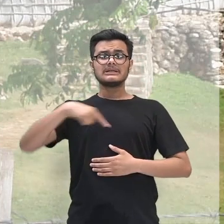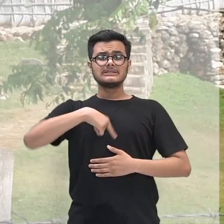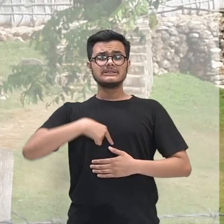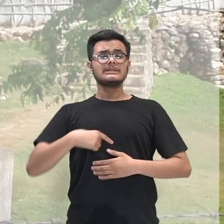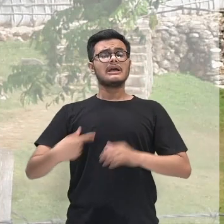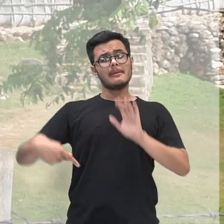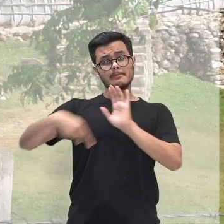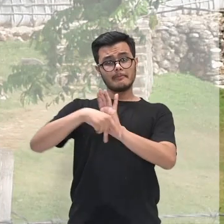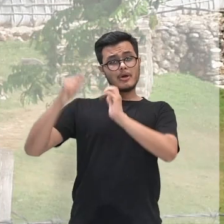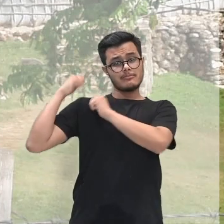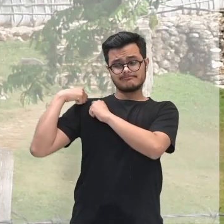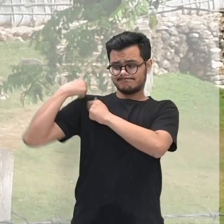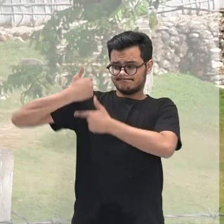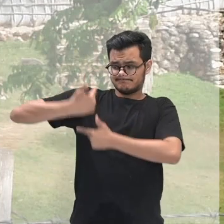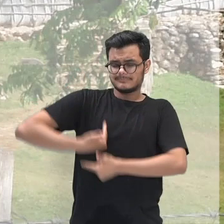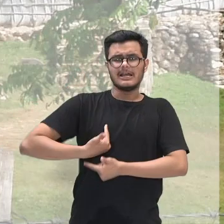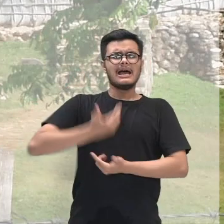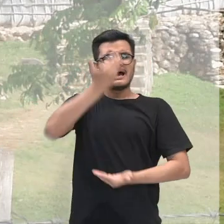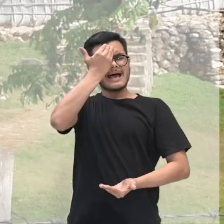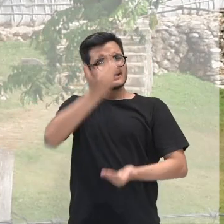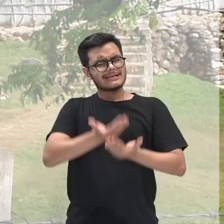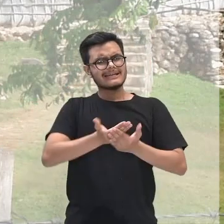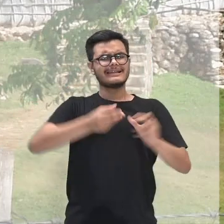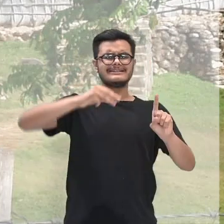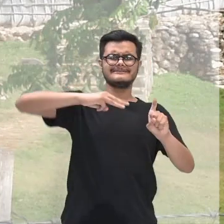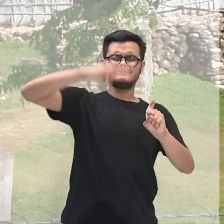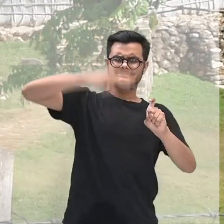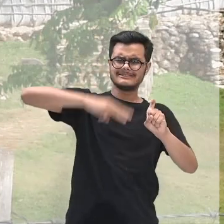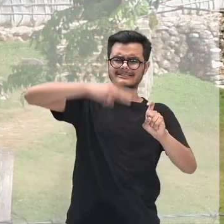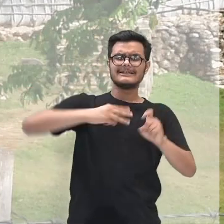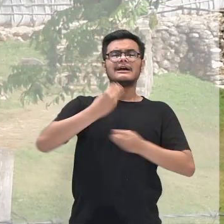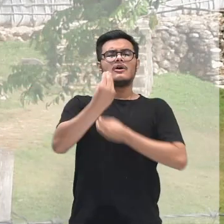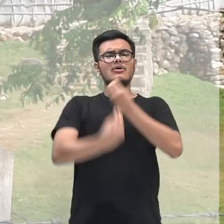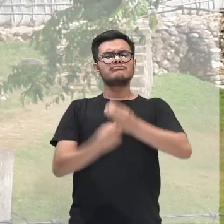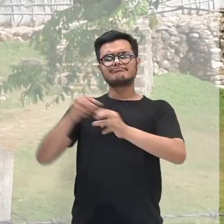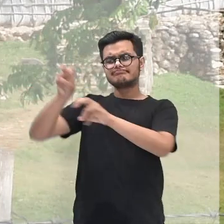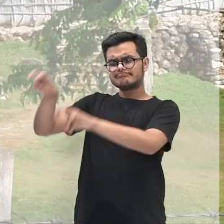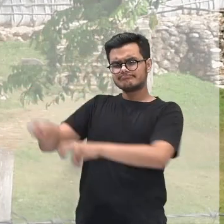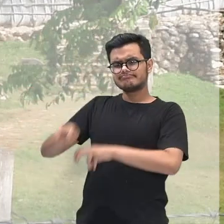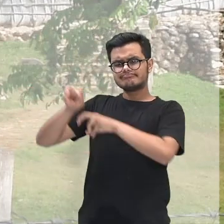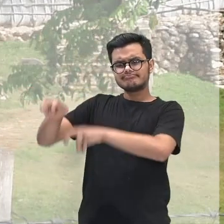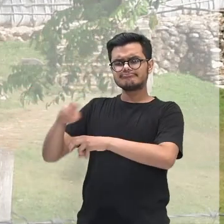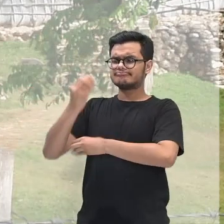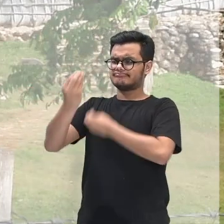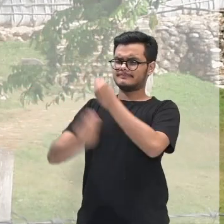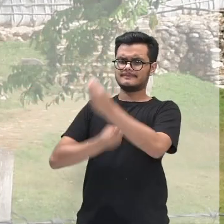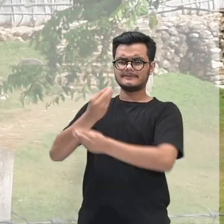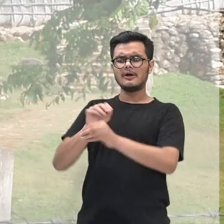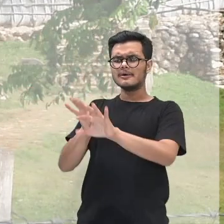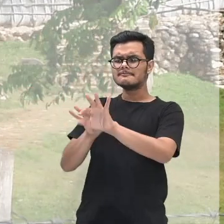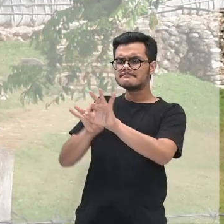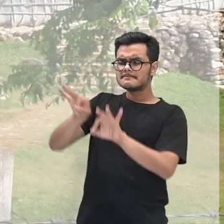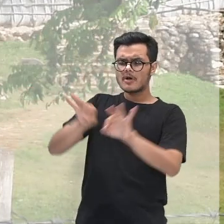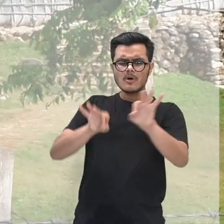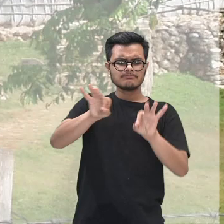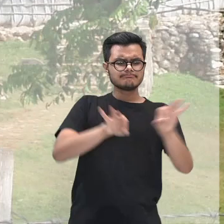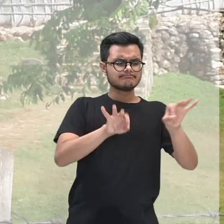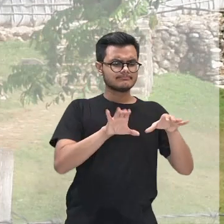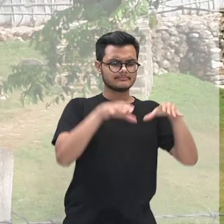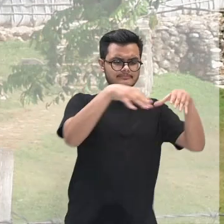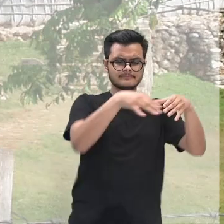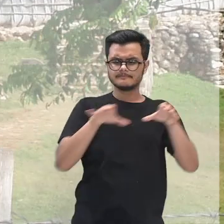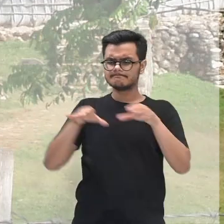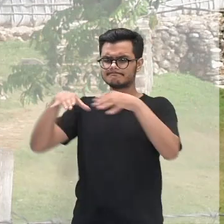próprias tradições, mitologias, práticas agrícolas e sistemas de organização social. Então